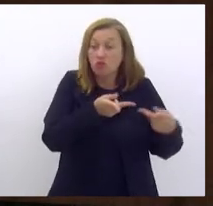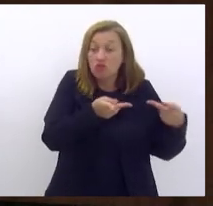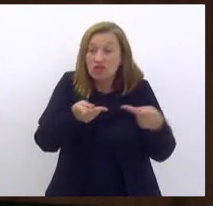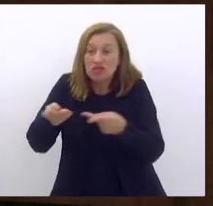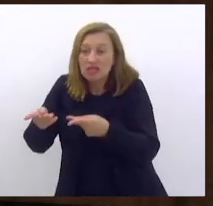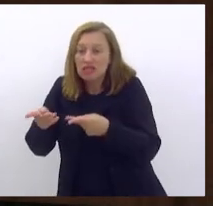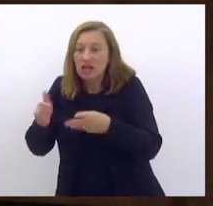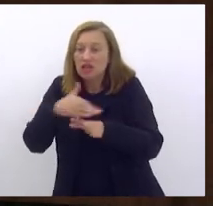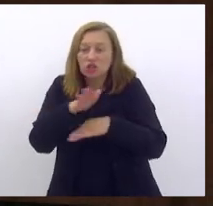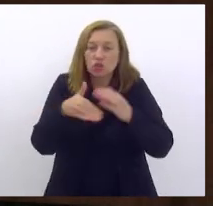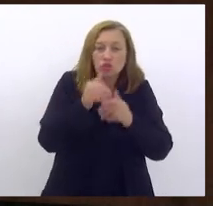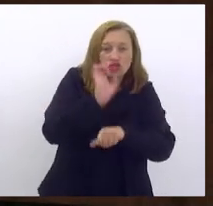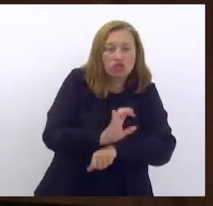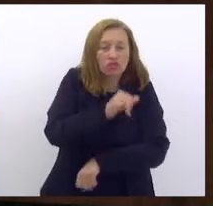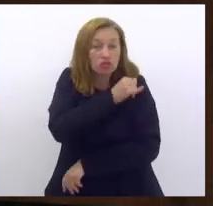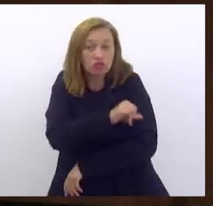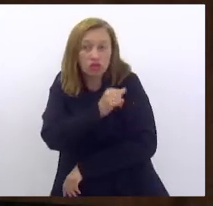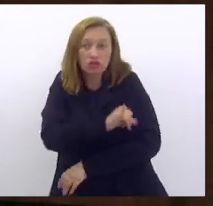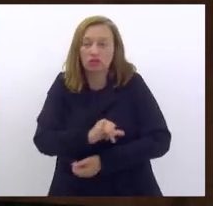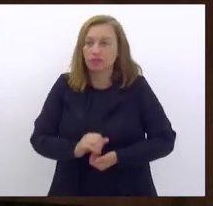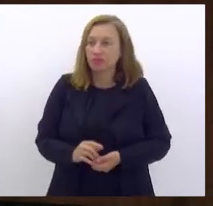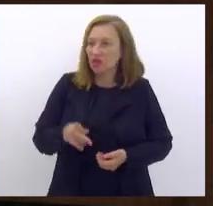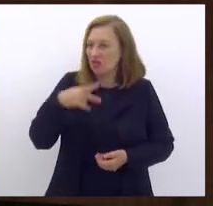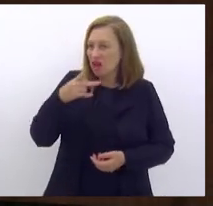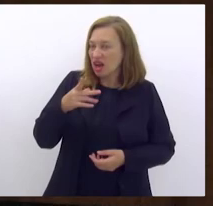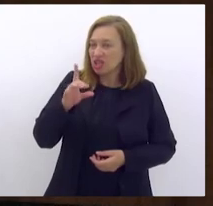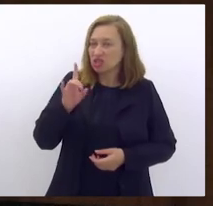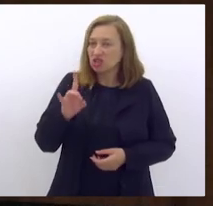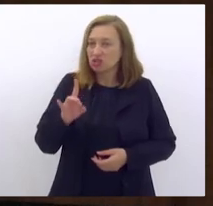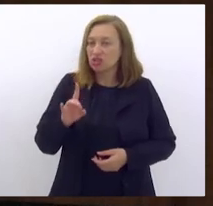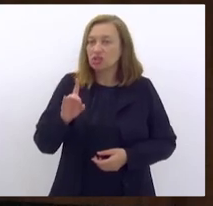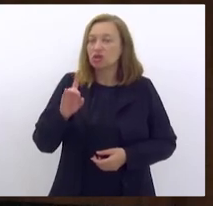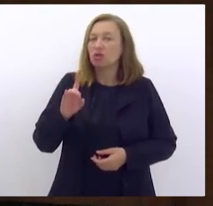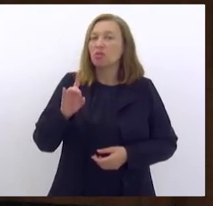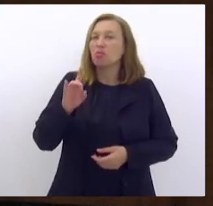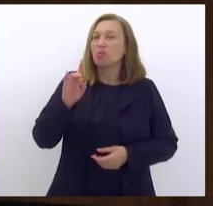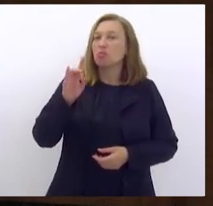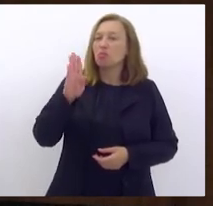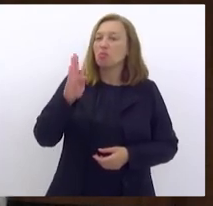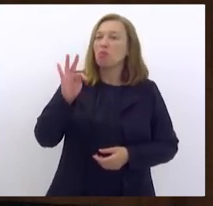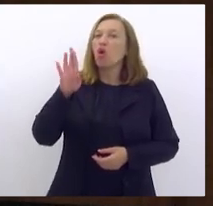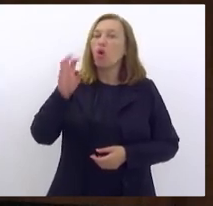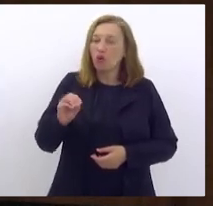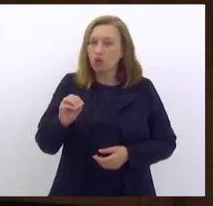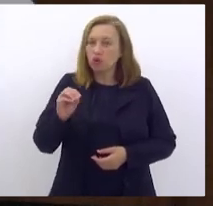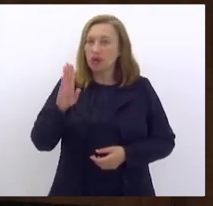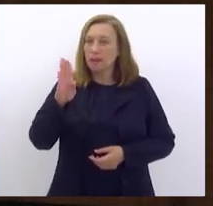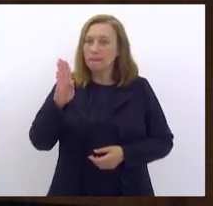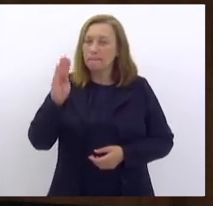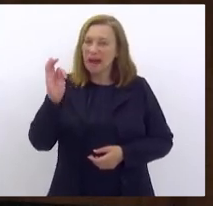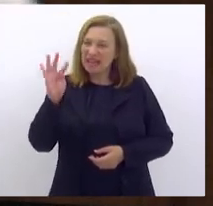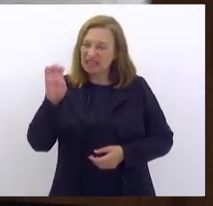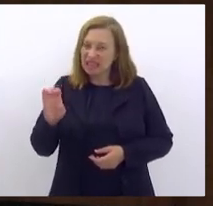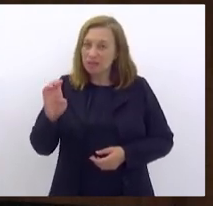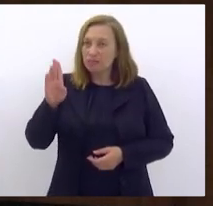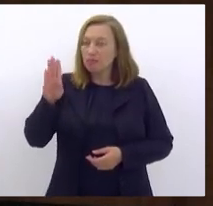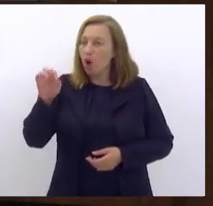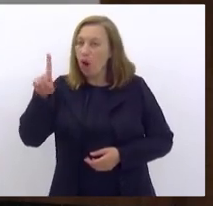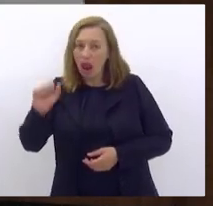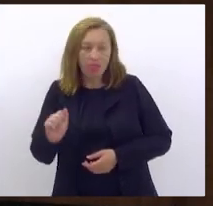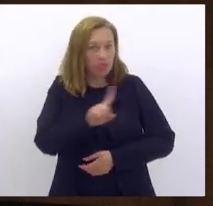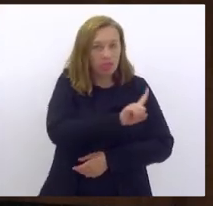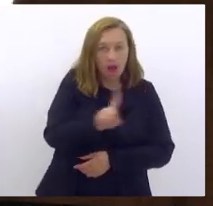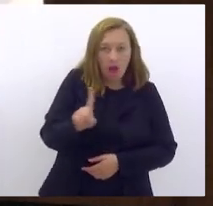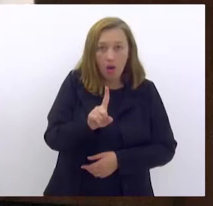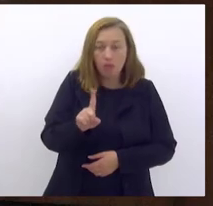em todo o estado do Rio de Janeiro, não estou falando de bloco de bate-bola, não. Estou falando de bloco que sai pelas